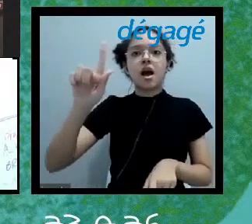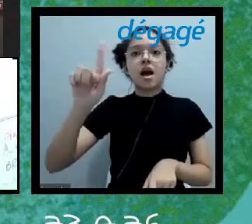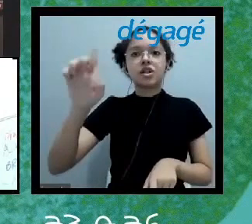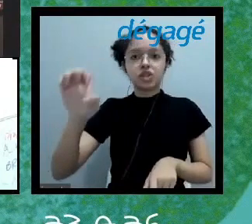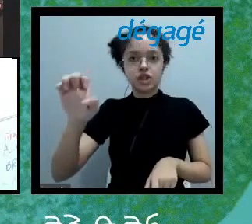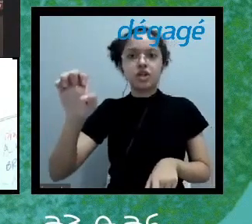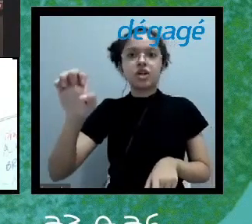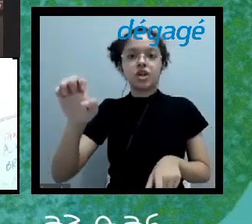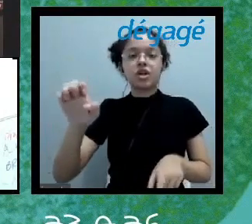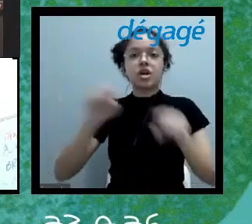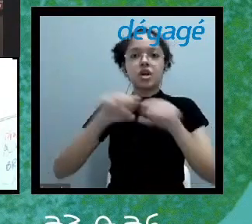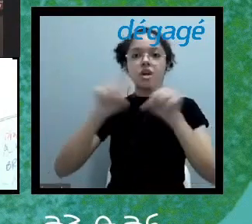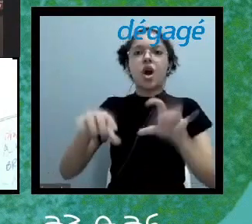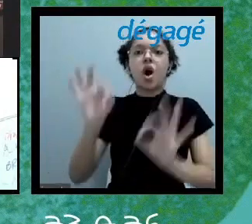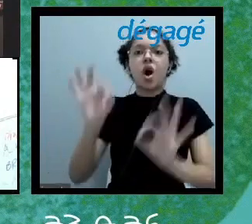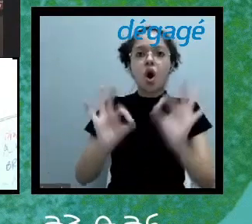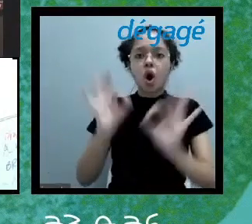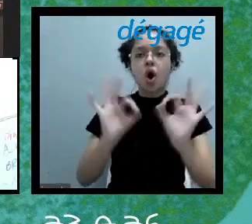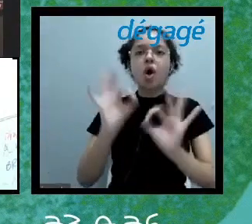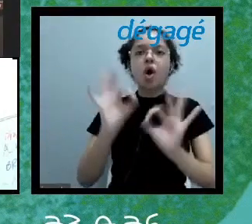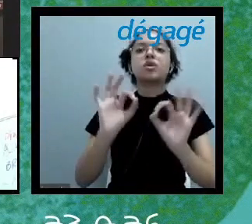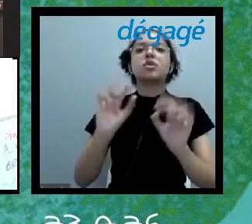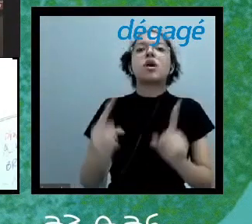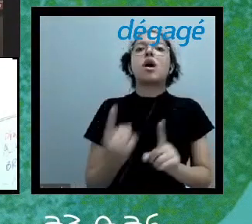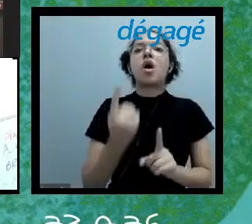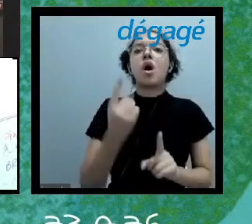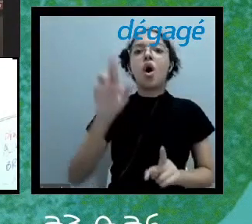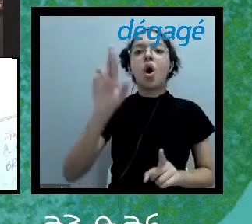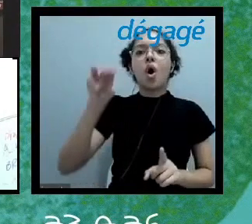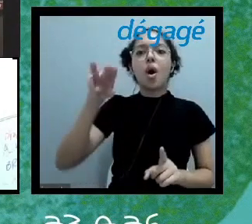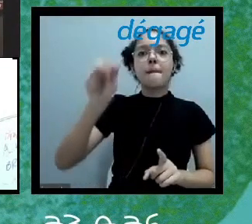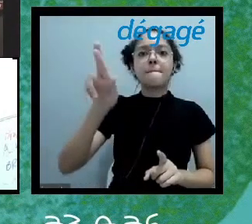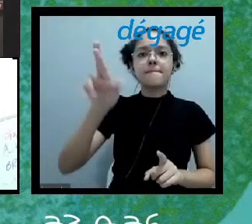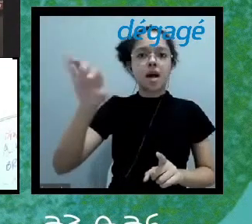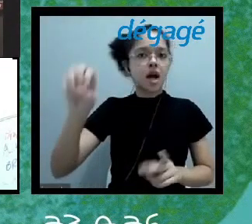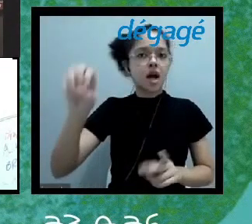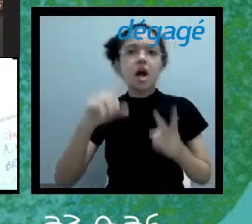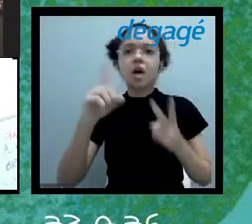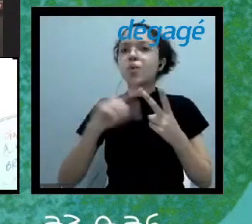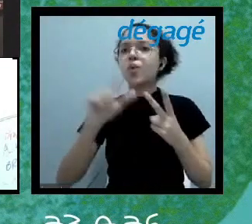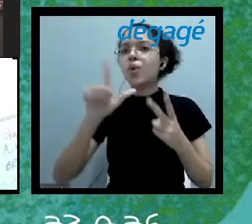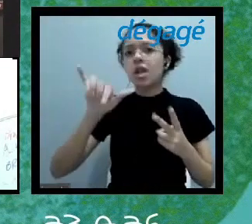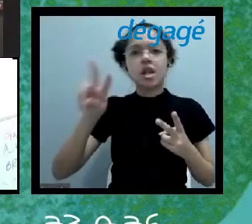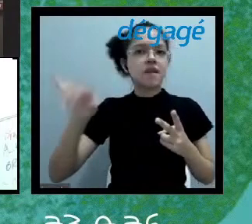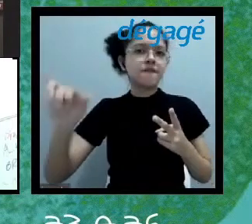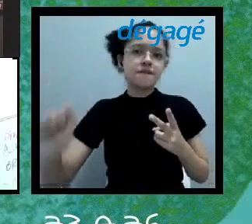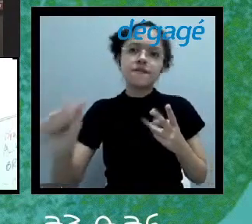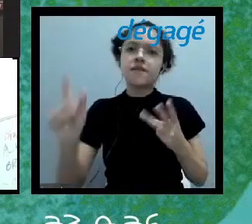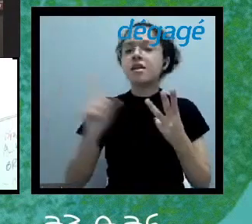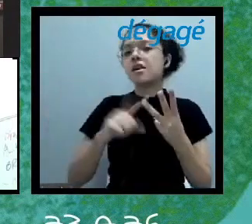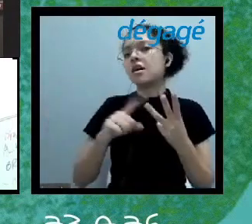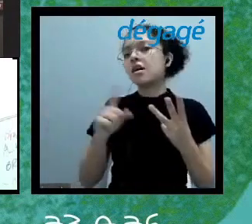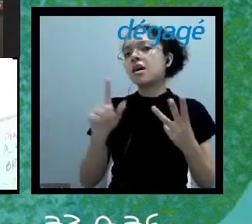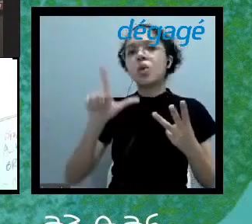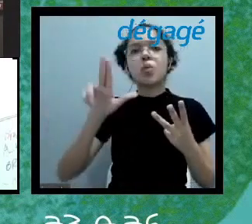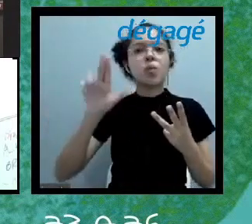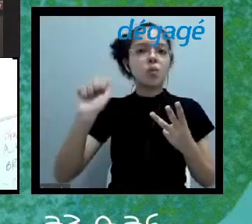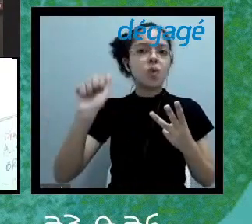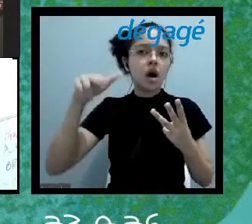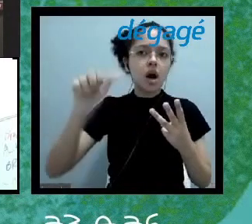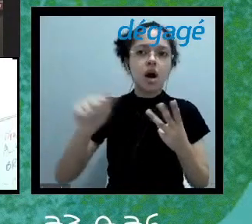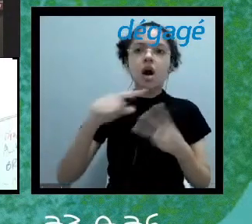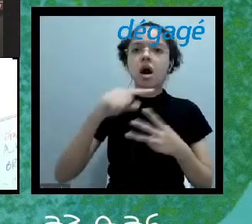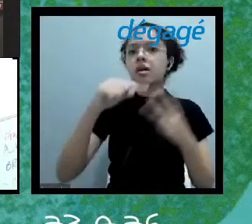equipe, entre eles o Romário, muito obrigada, Lívia, Luana, a VC Eventos, que tem a Valéria Cavalcante